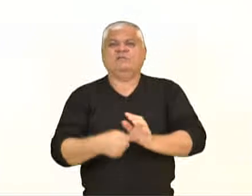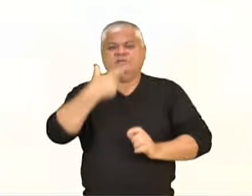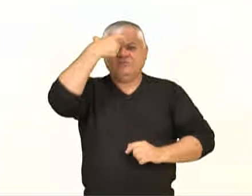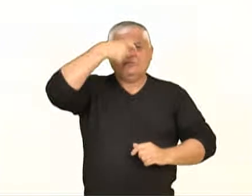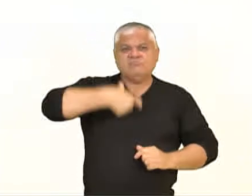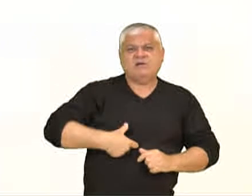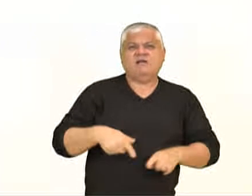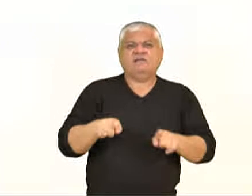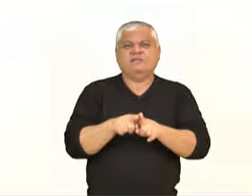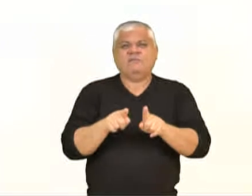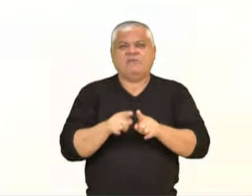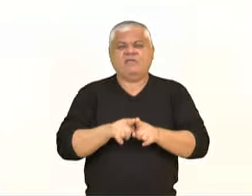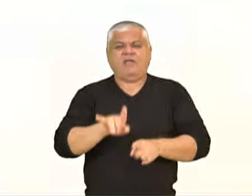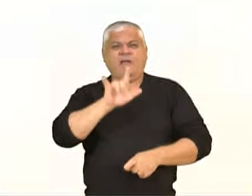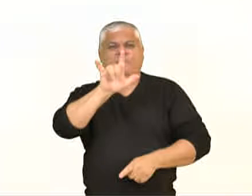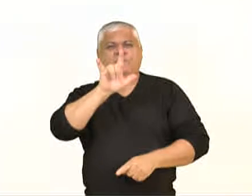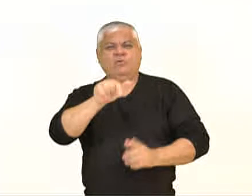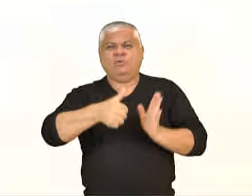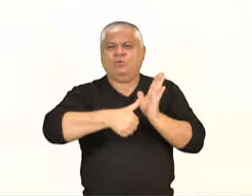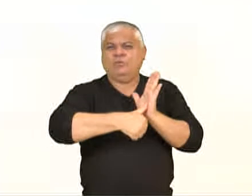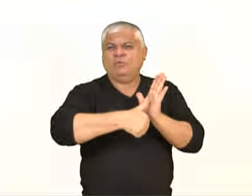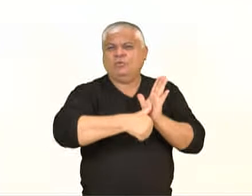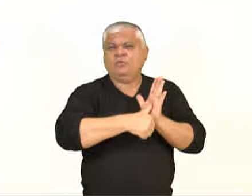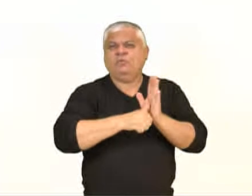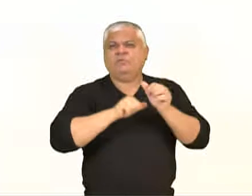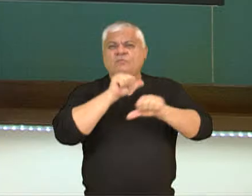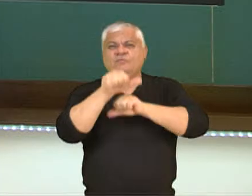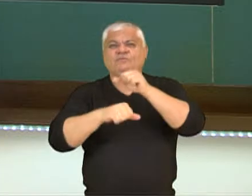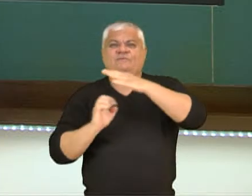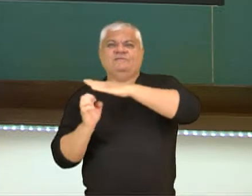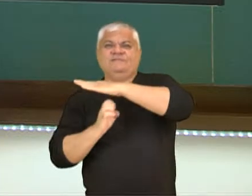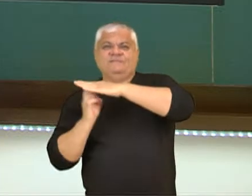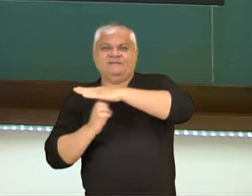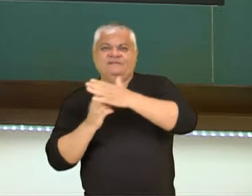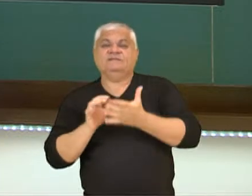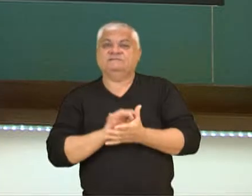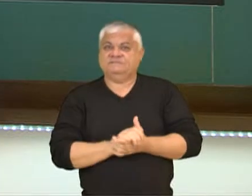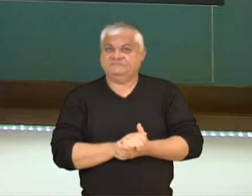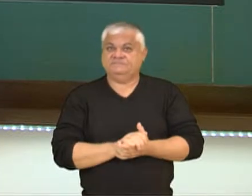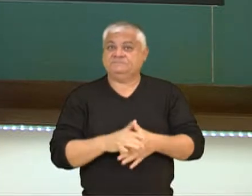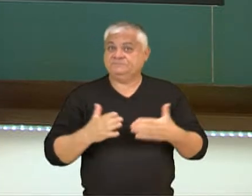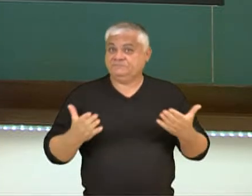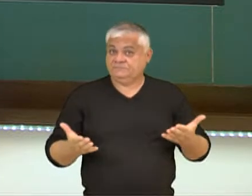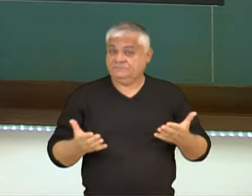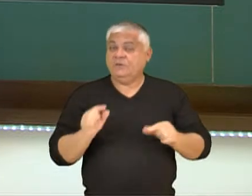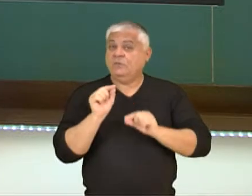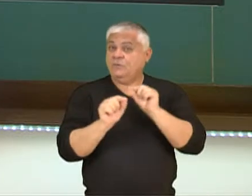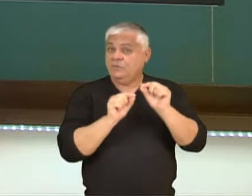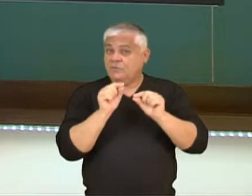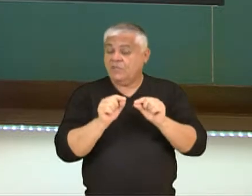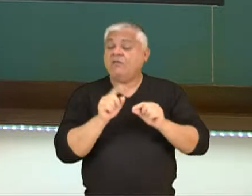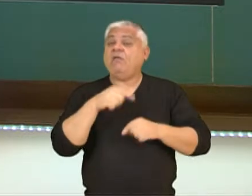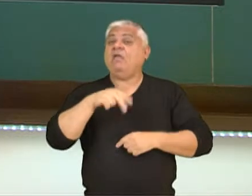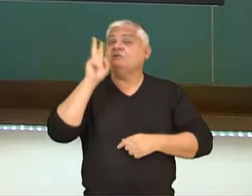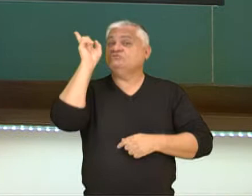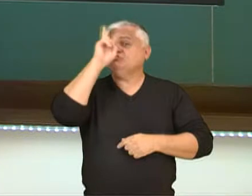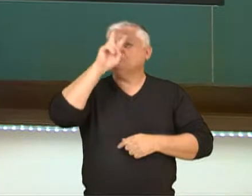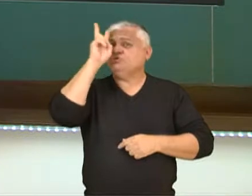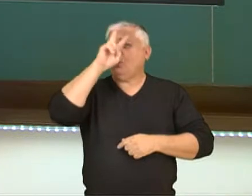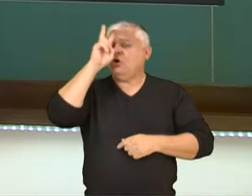ao clube, passamos ao clube empresa. Observem, então, que nós estamos falando de um apanhado histórico,